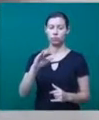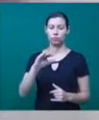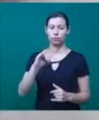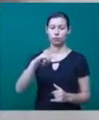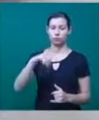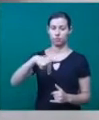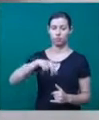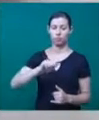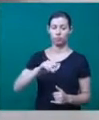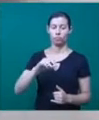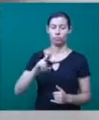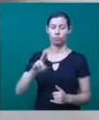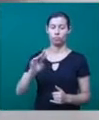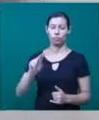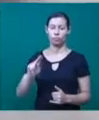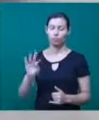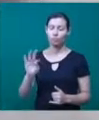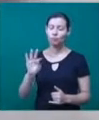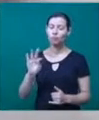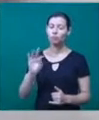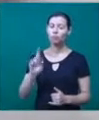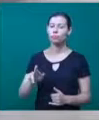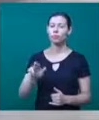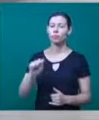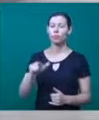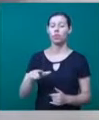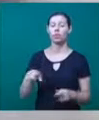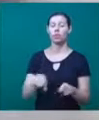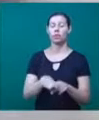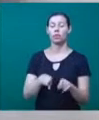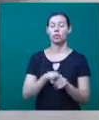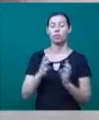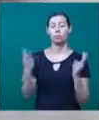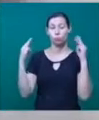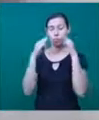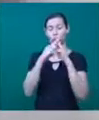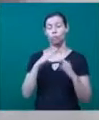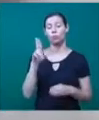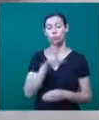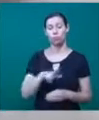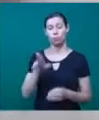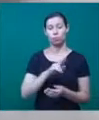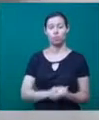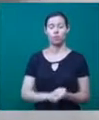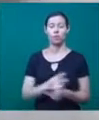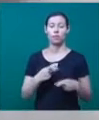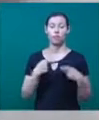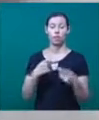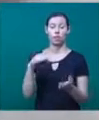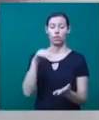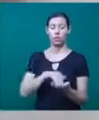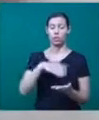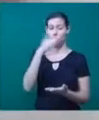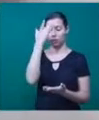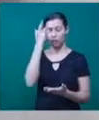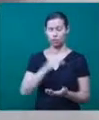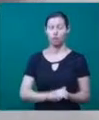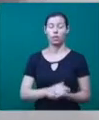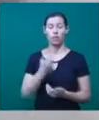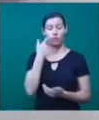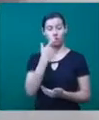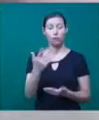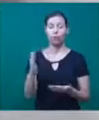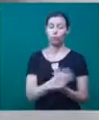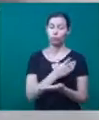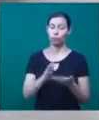acesso ao trabalho artístico e tão representativo na cultura popular. A visitação pode ser feita só até amanhã. E a gente quer mais é que você conheça